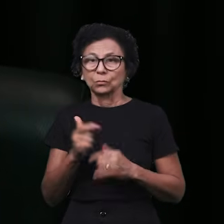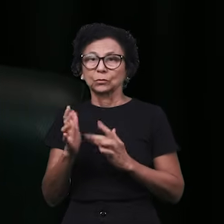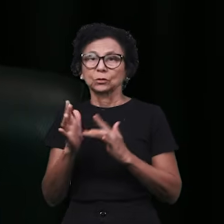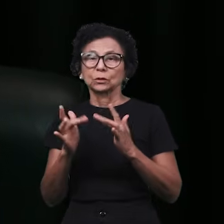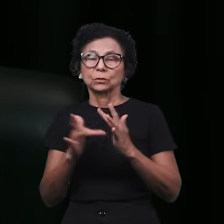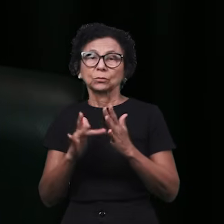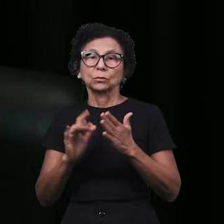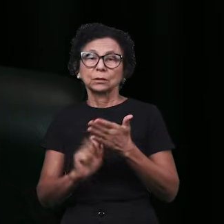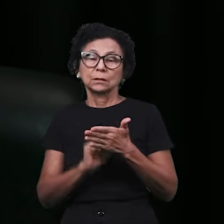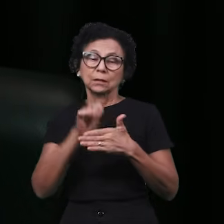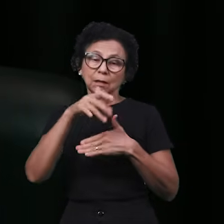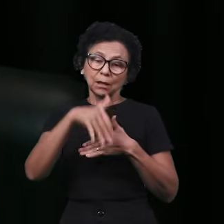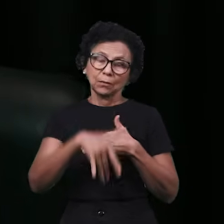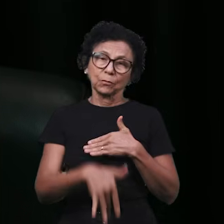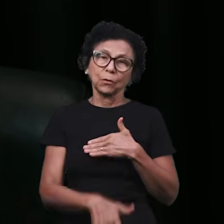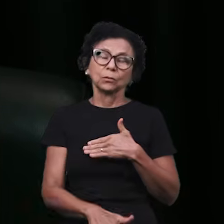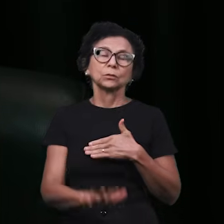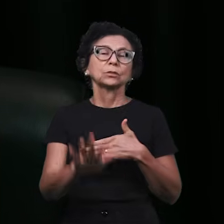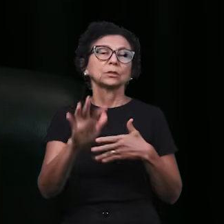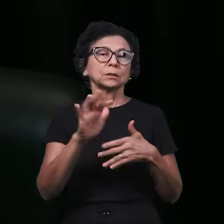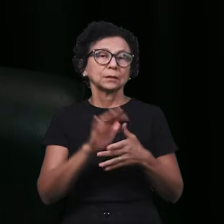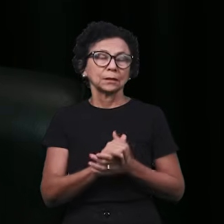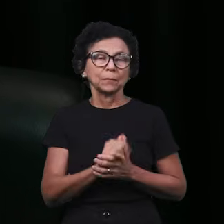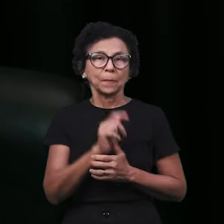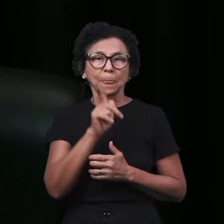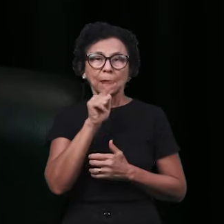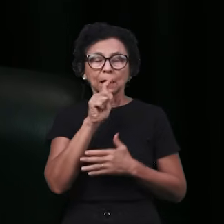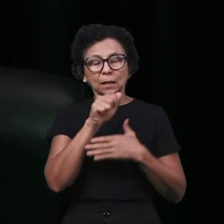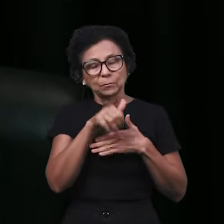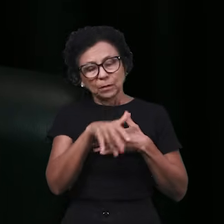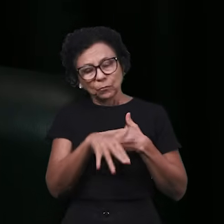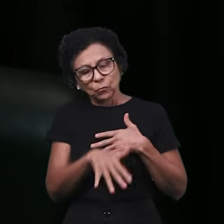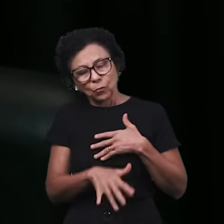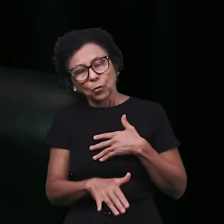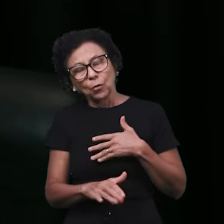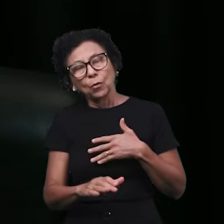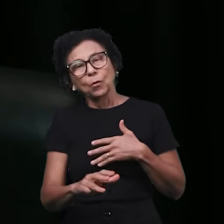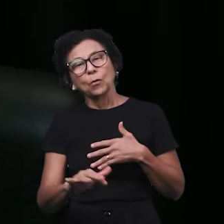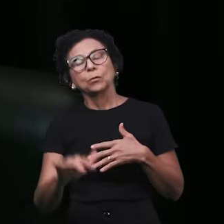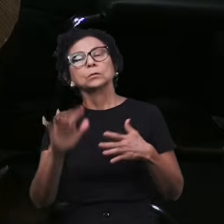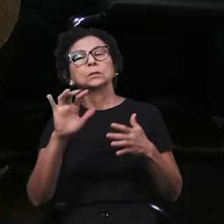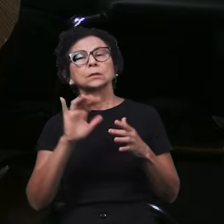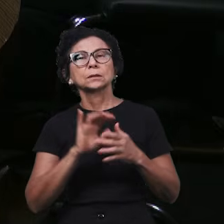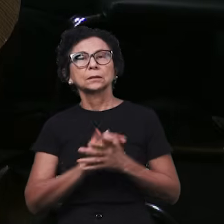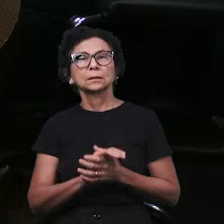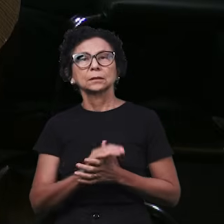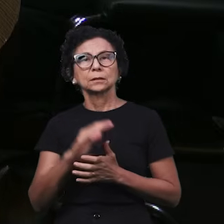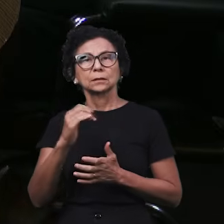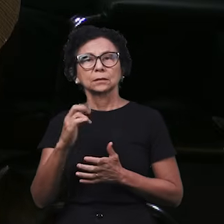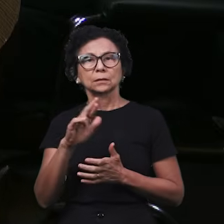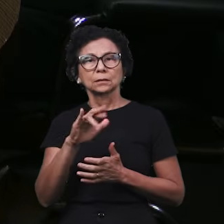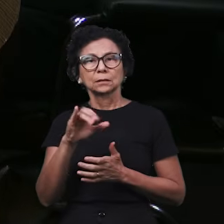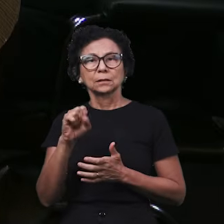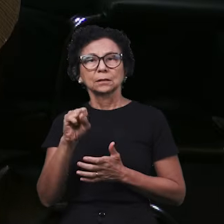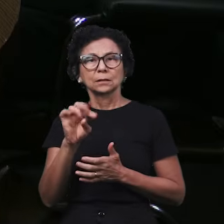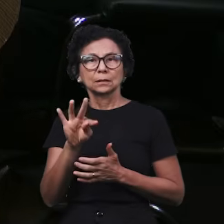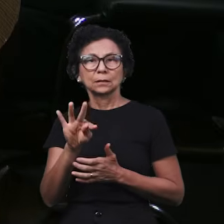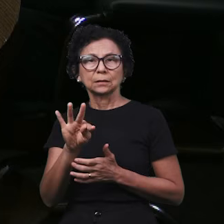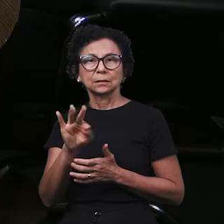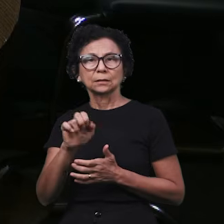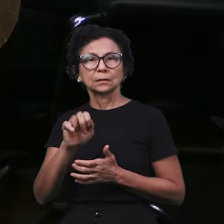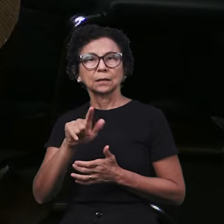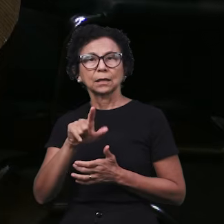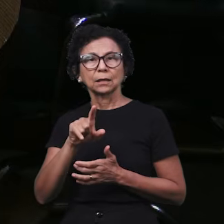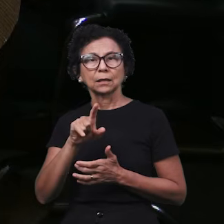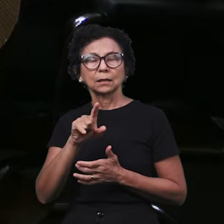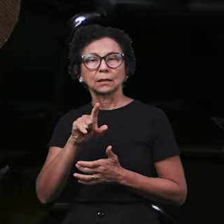de águas cristalinas, né, Alan, que nós estávamos conversando. Essas águas cristalinas seria o quê? Então, é aquilo que sai da fonte, né? O